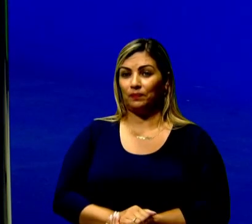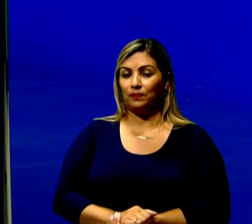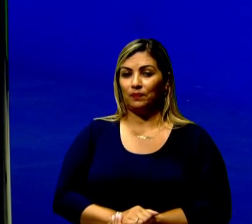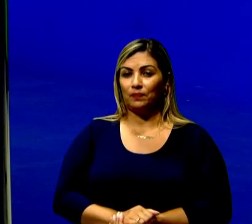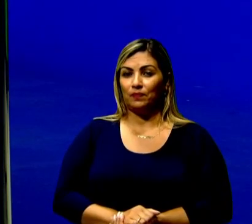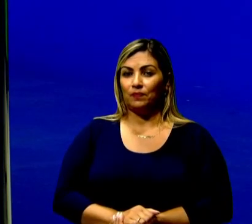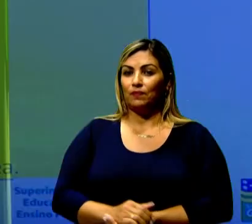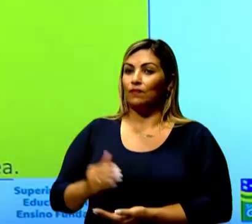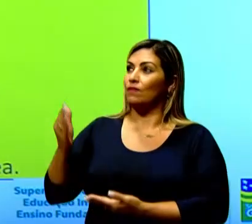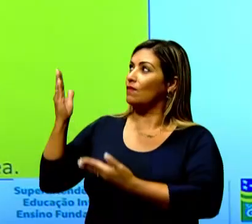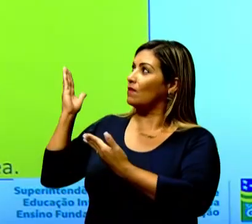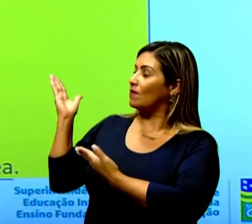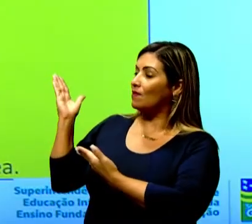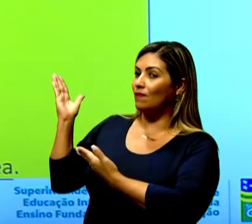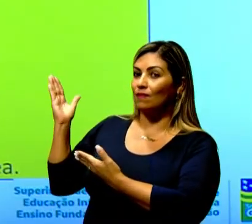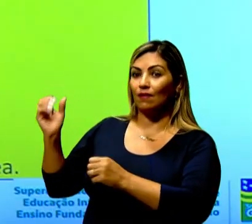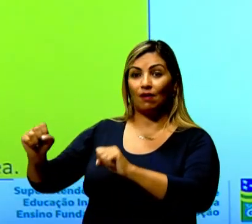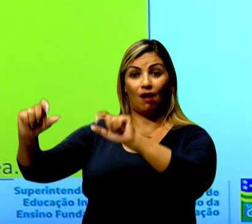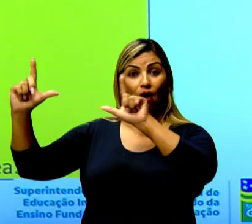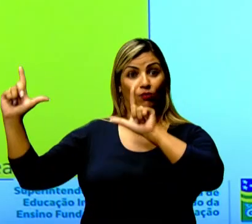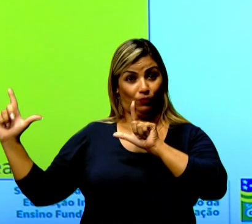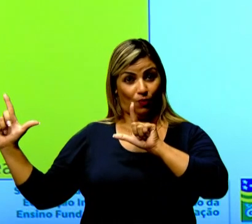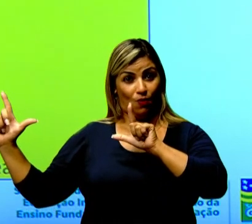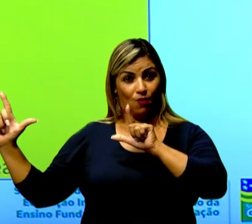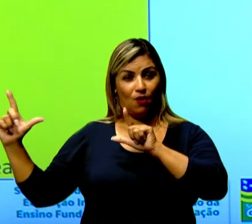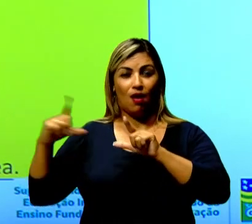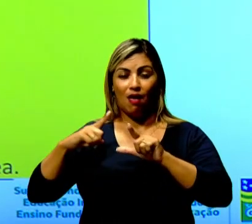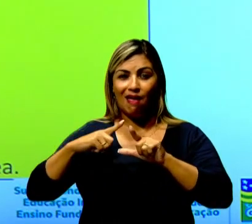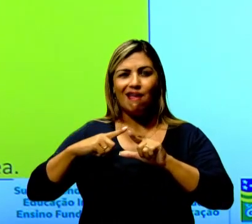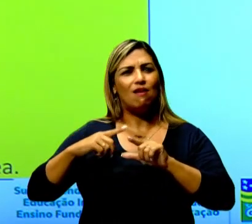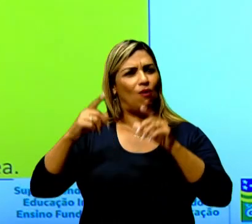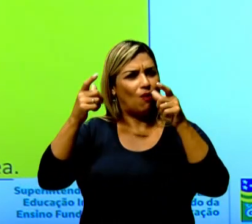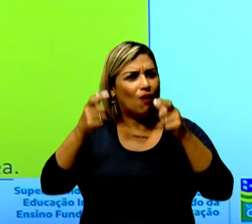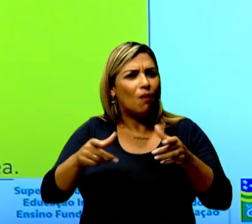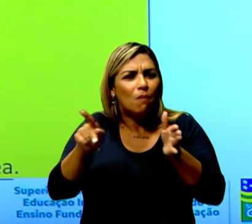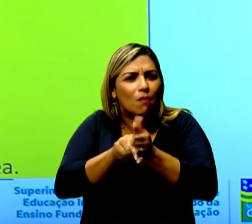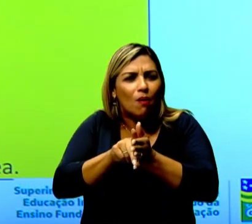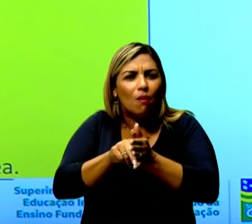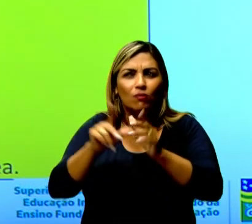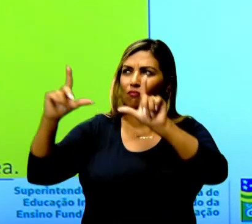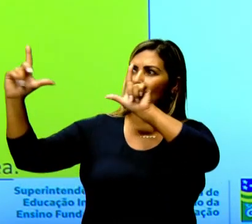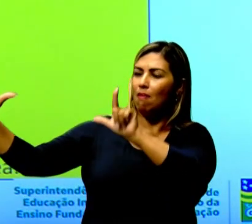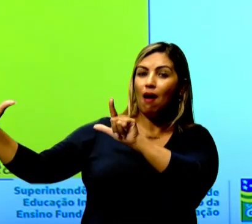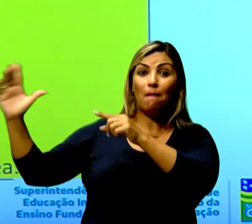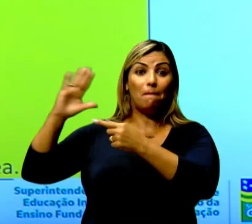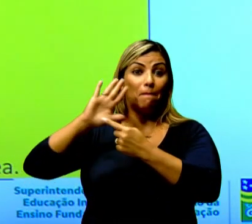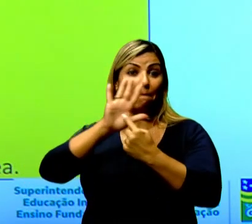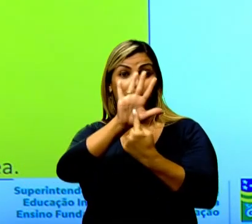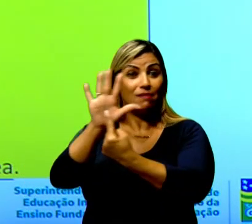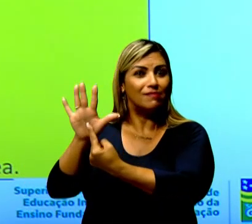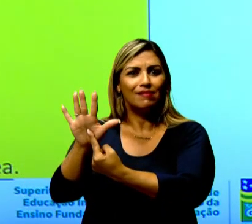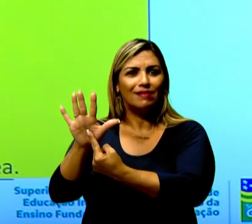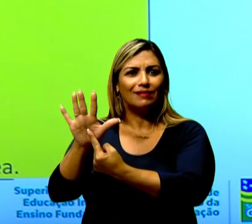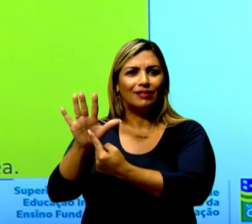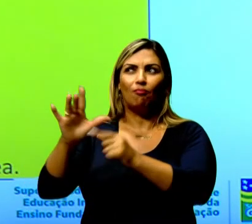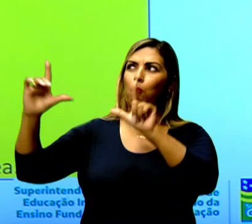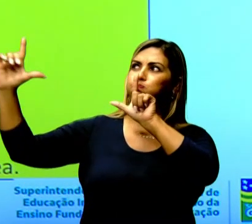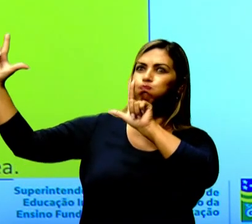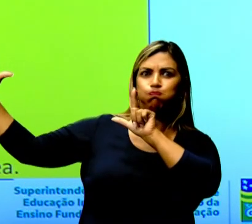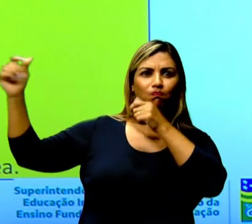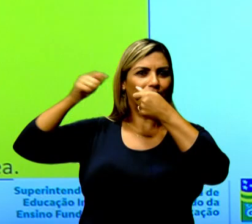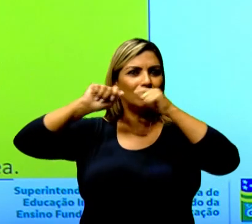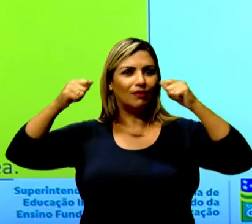outdoor é um dos maiores meios de exibição de produtos ou mensagens em função do seu tamanho